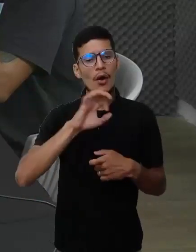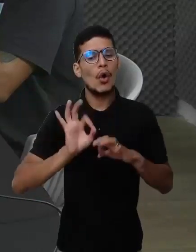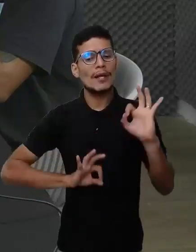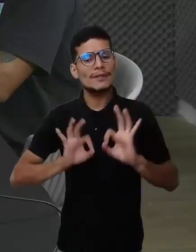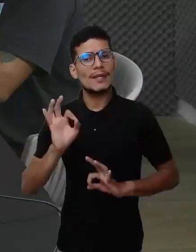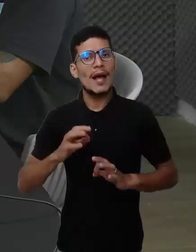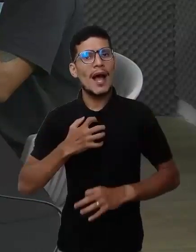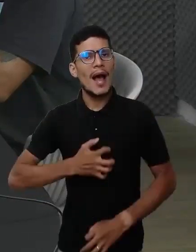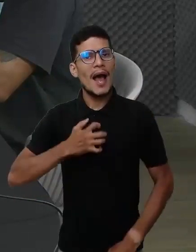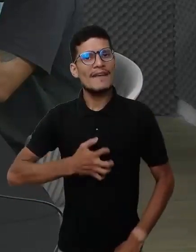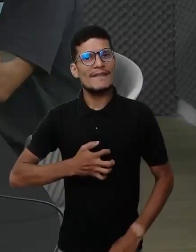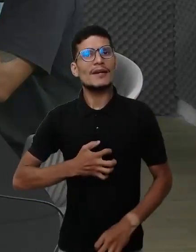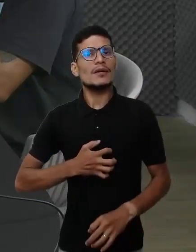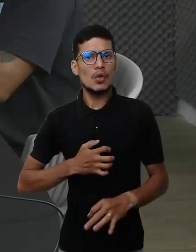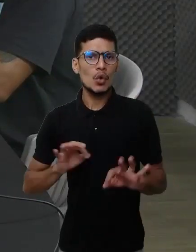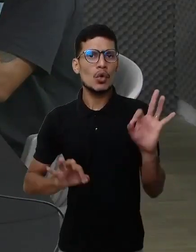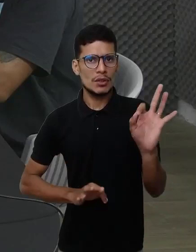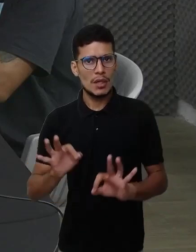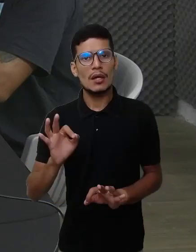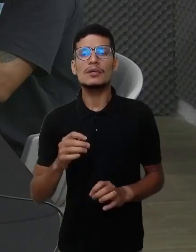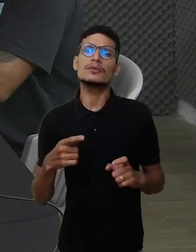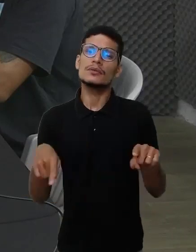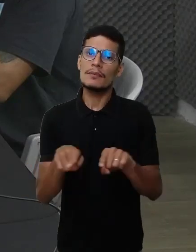né, e colocar nossa raiva